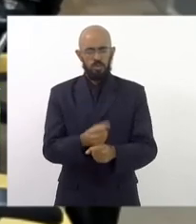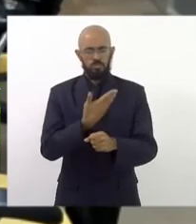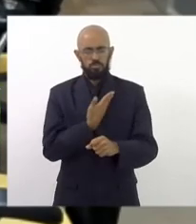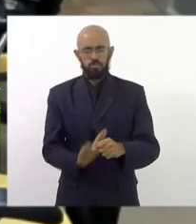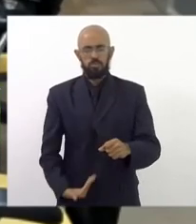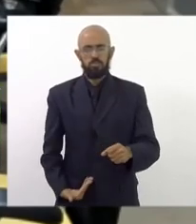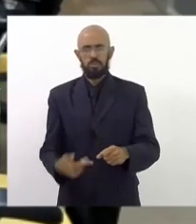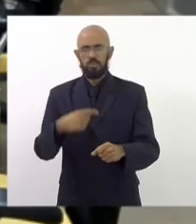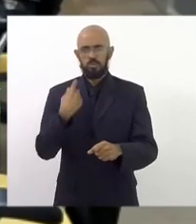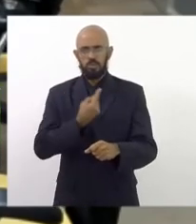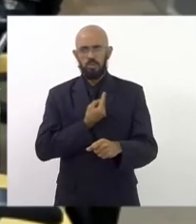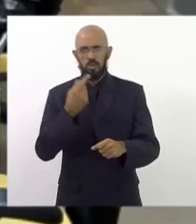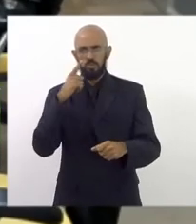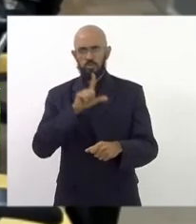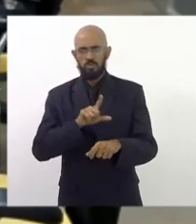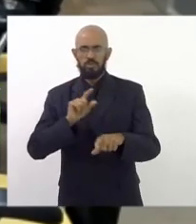possamos